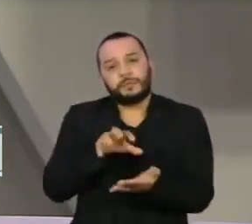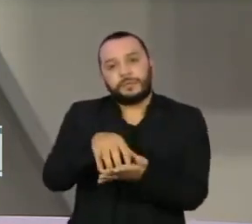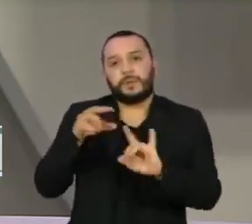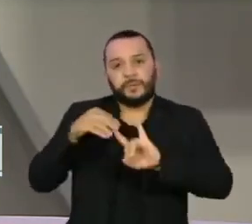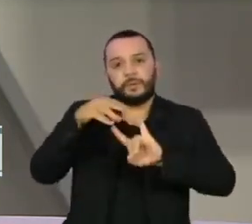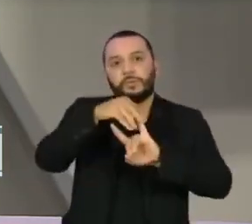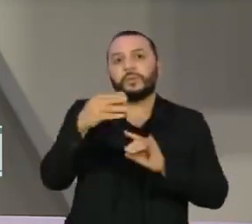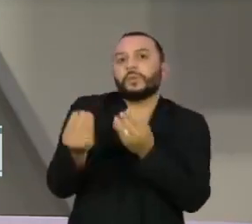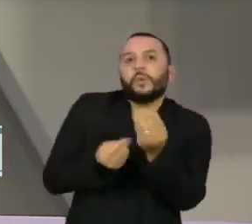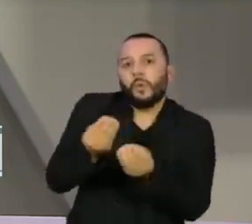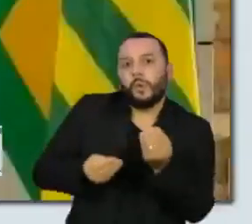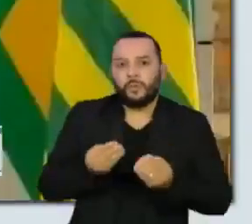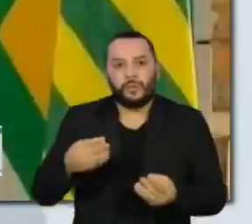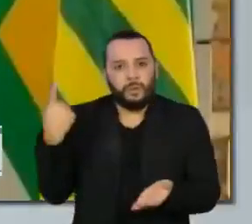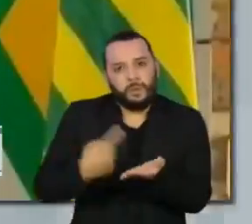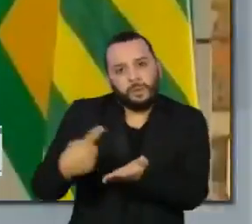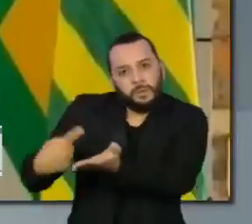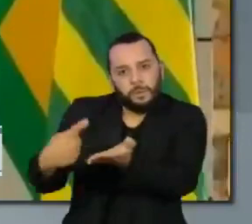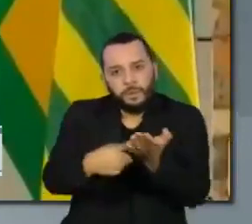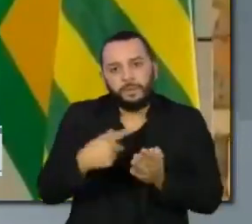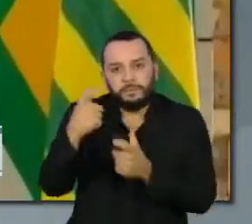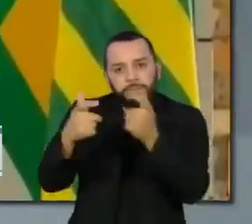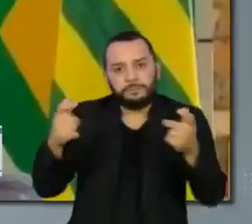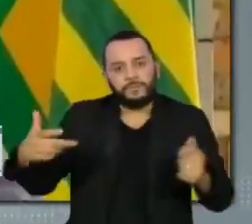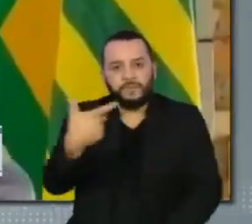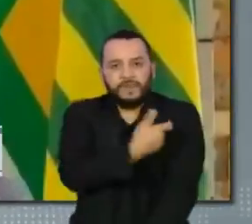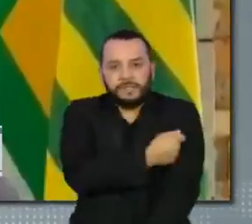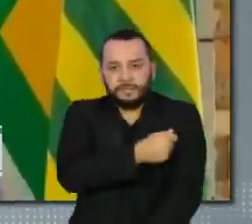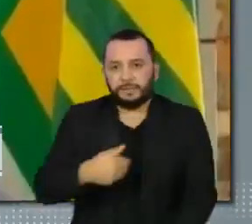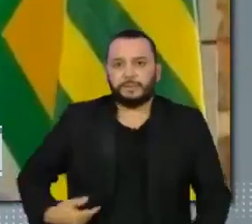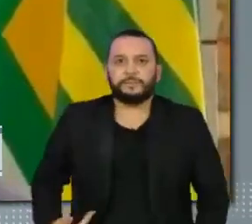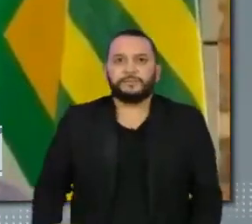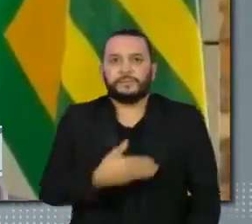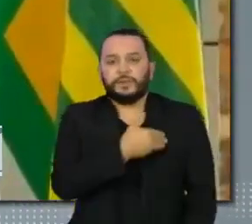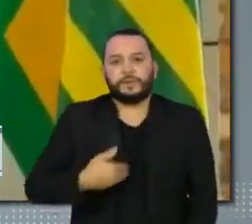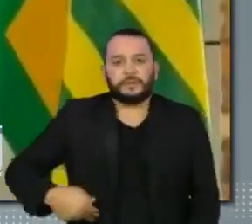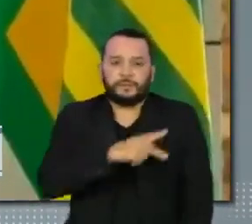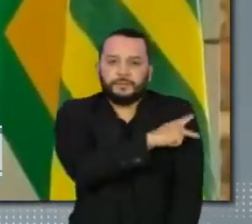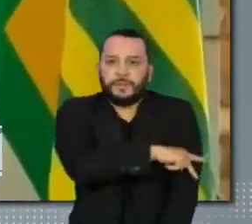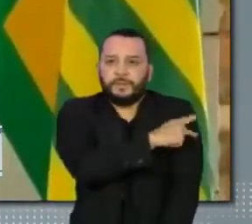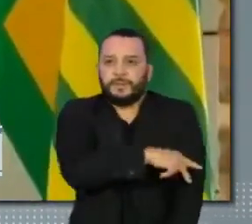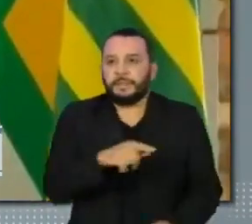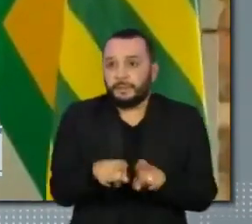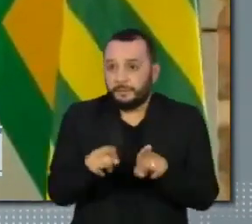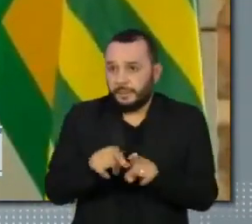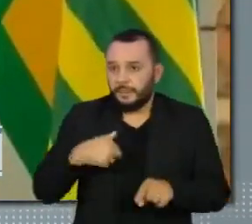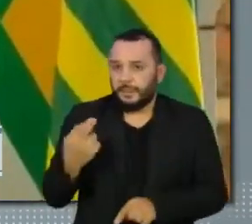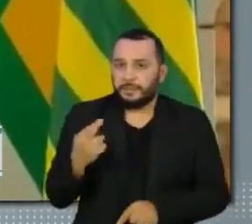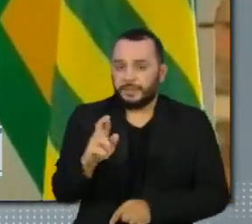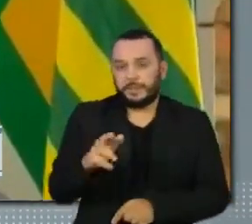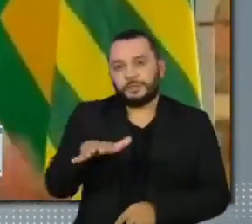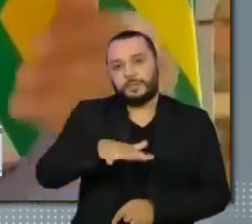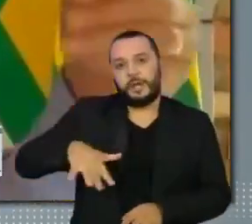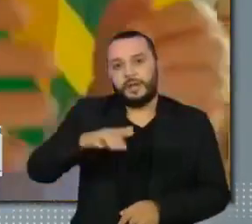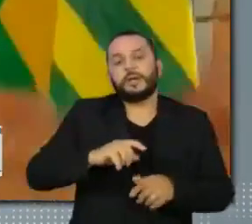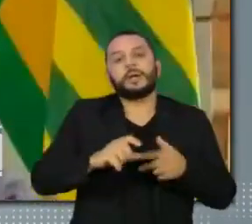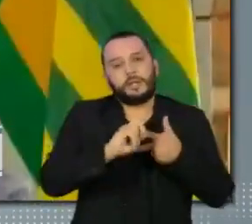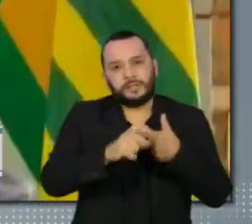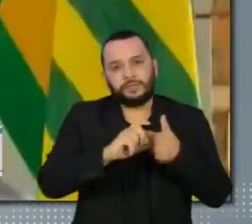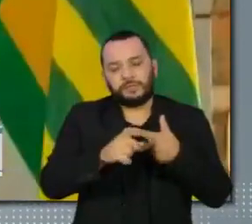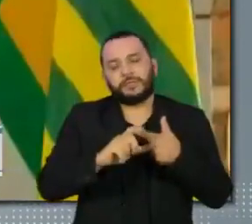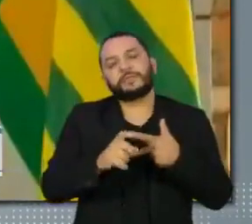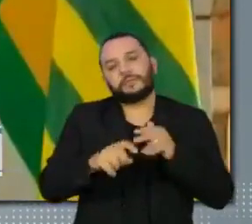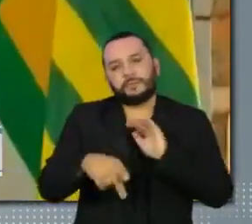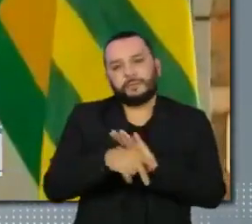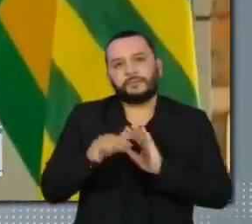discutir o calendário Nacional de vacinação o governador do Piauí e representante dos executivos federais